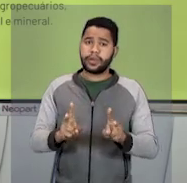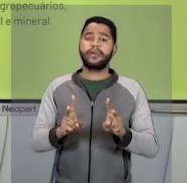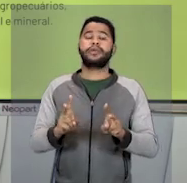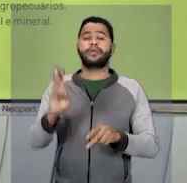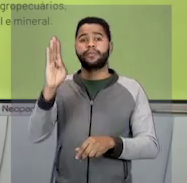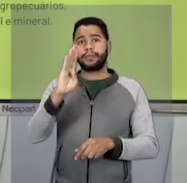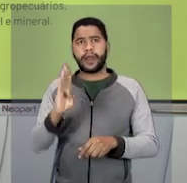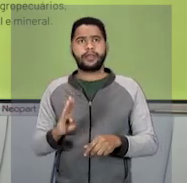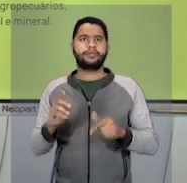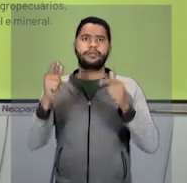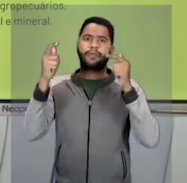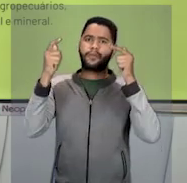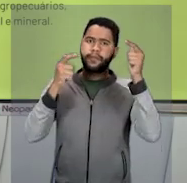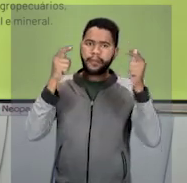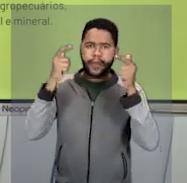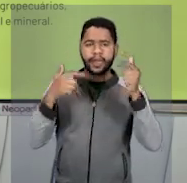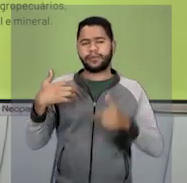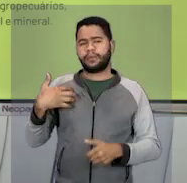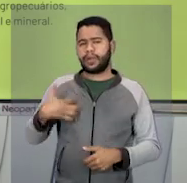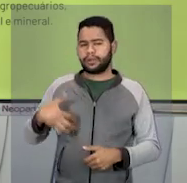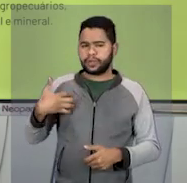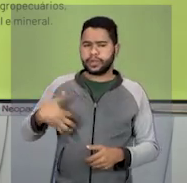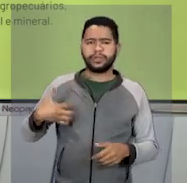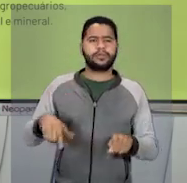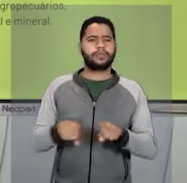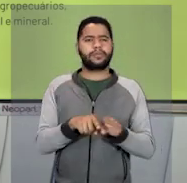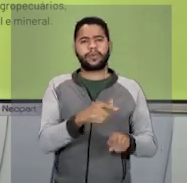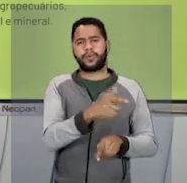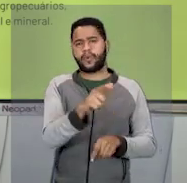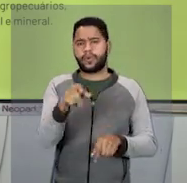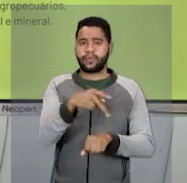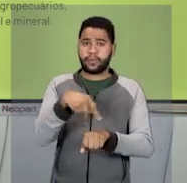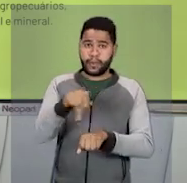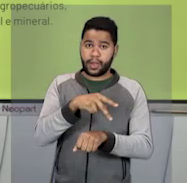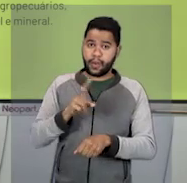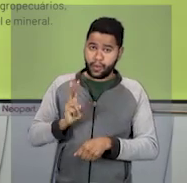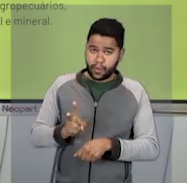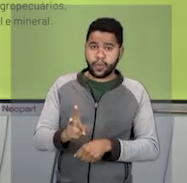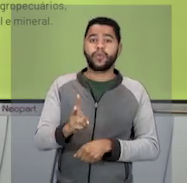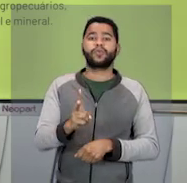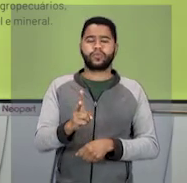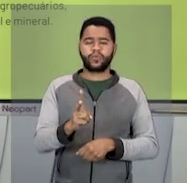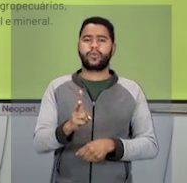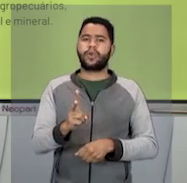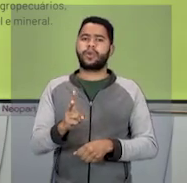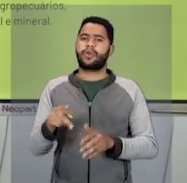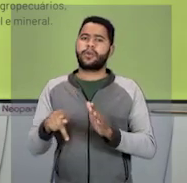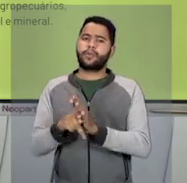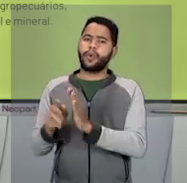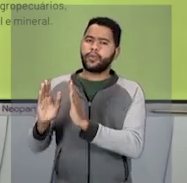Brasil, México, Argentina e outros países que compõem a América Latina, deu essa continuidade a